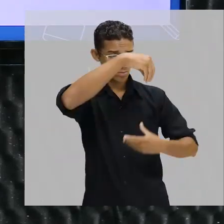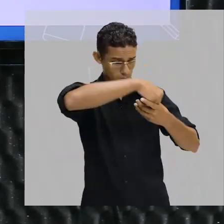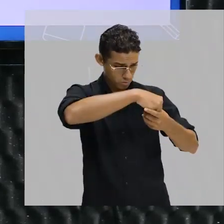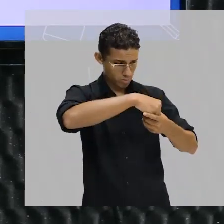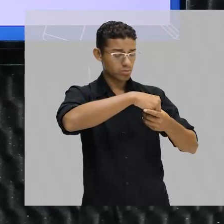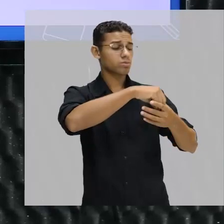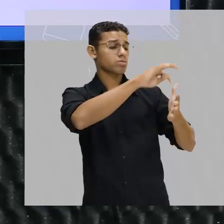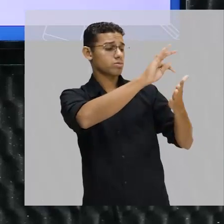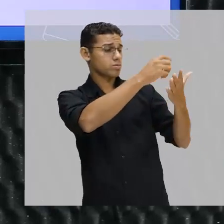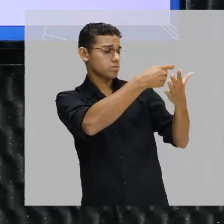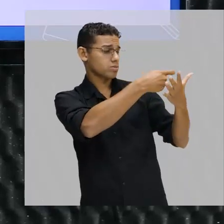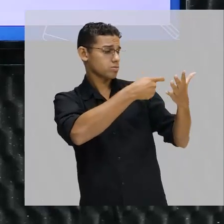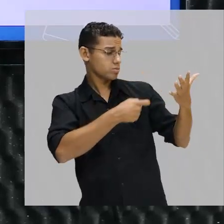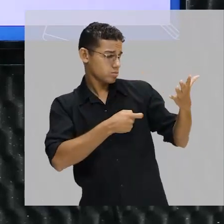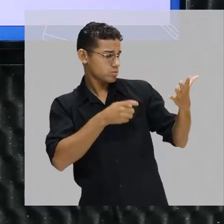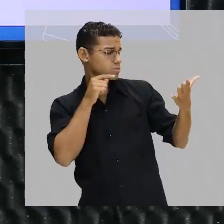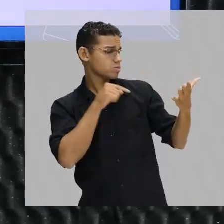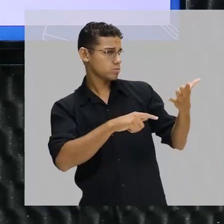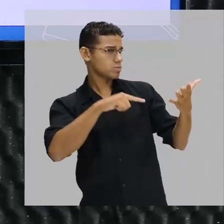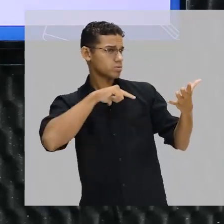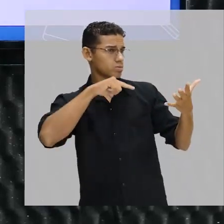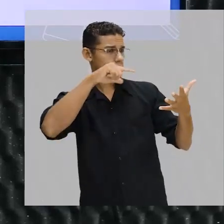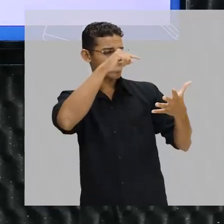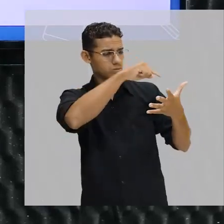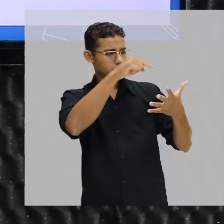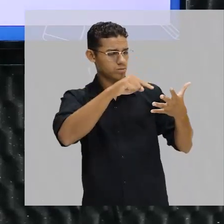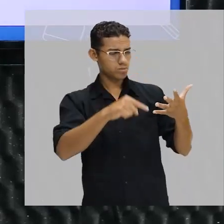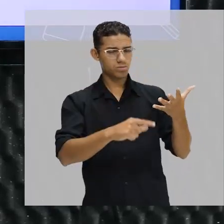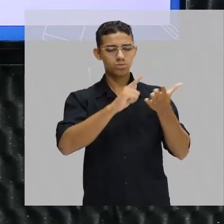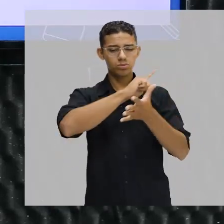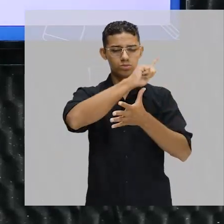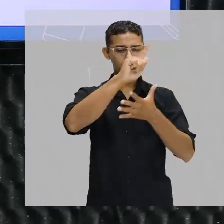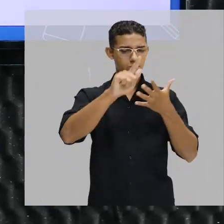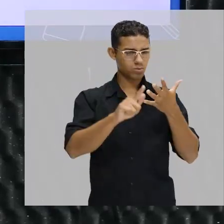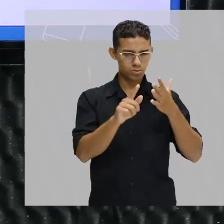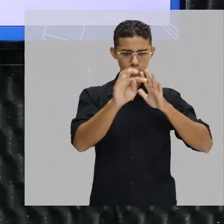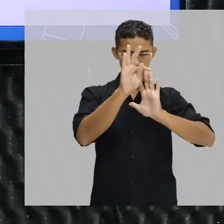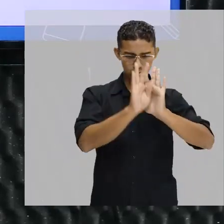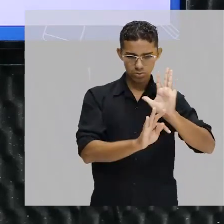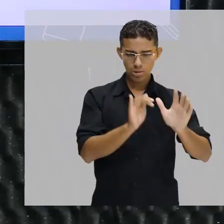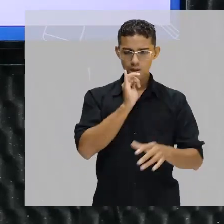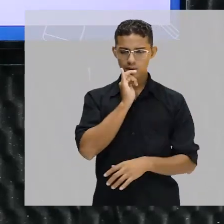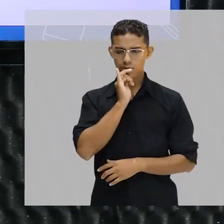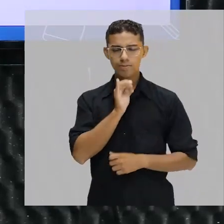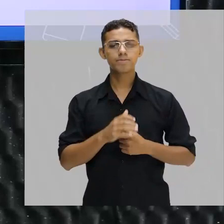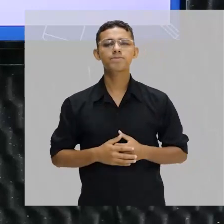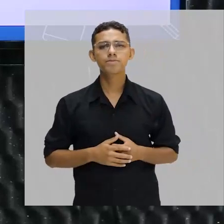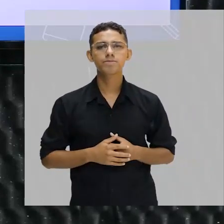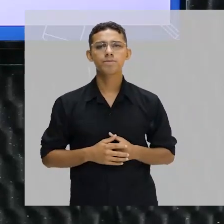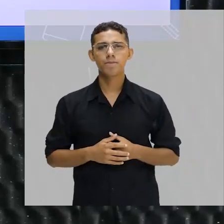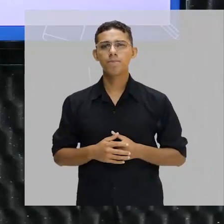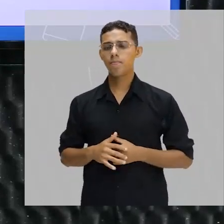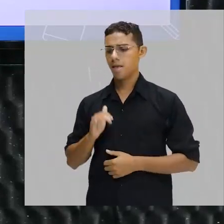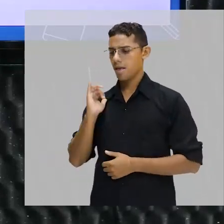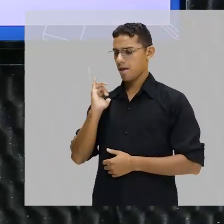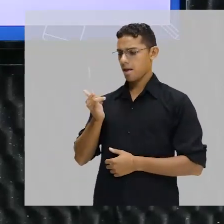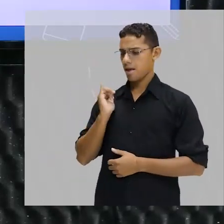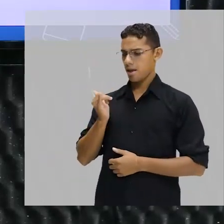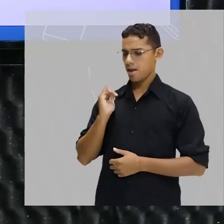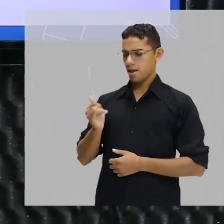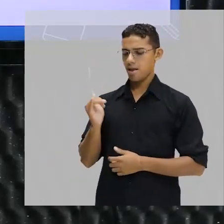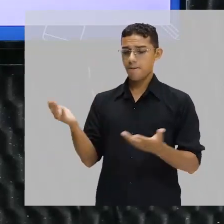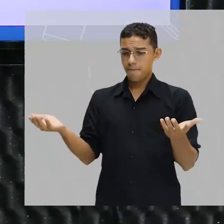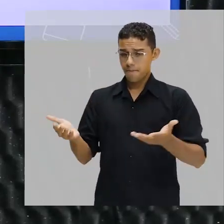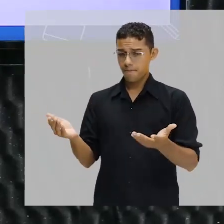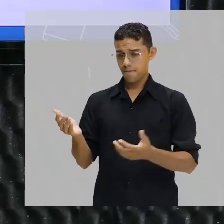desses tipos de textos, é que eu vou ter os gêneros textuais. Como, por exemplo, no gênero narrativo, como vamos ver a